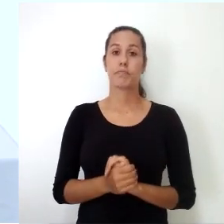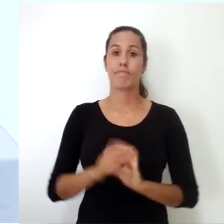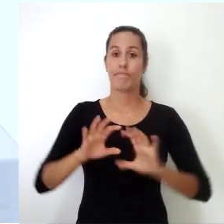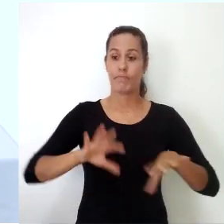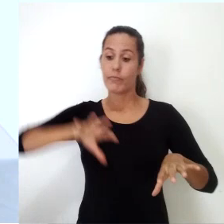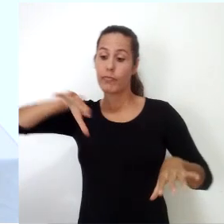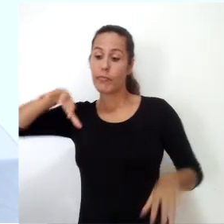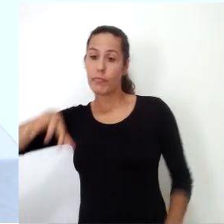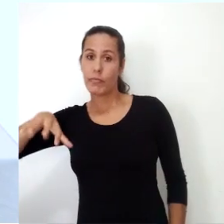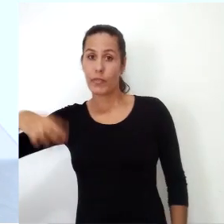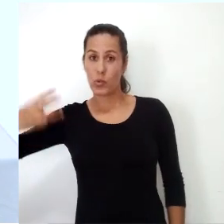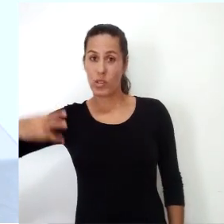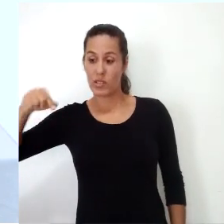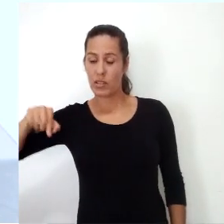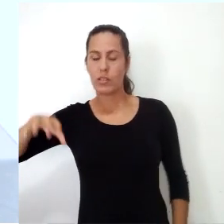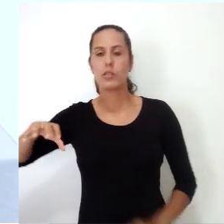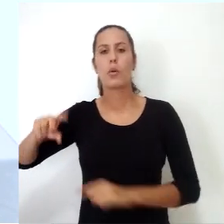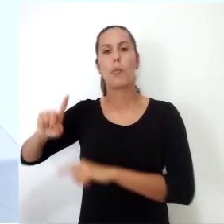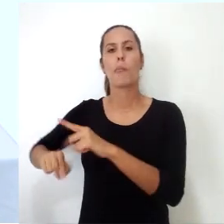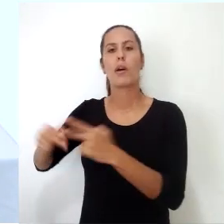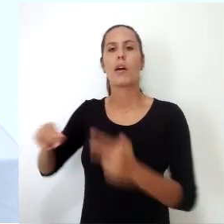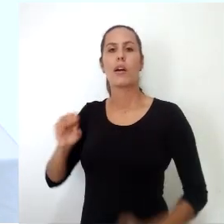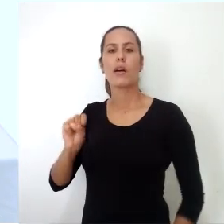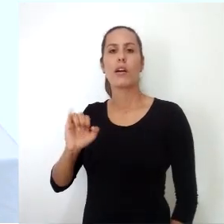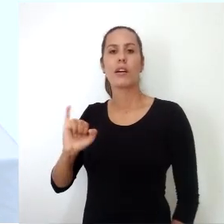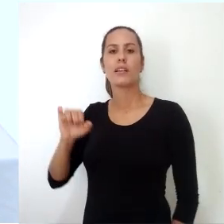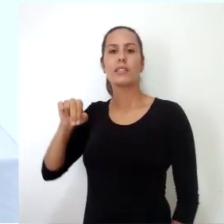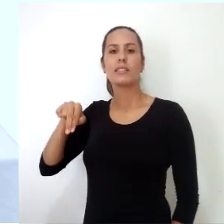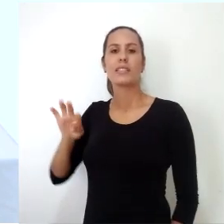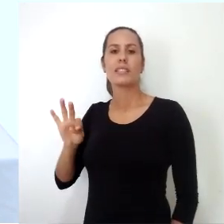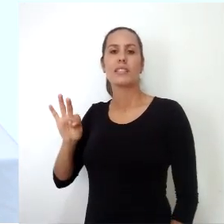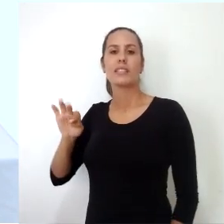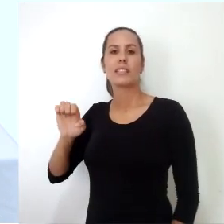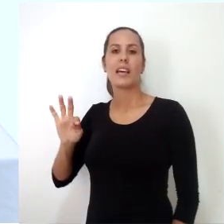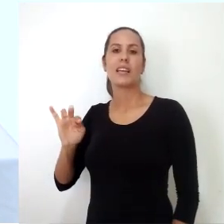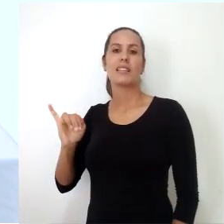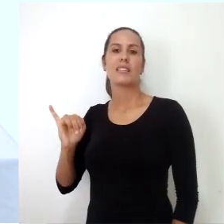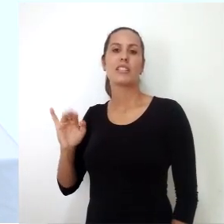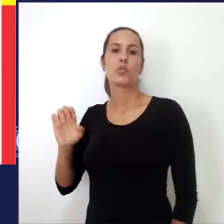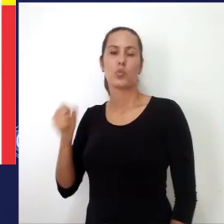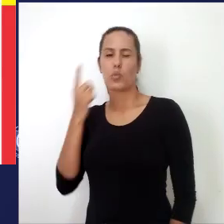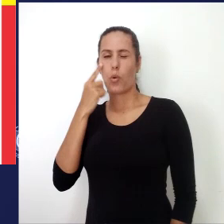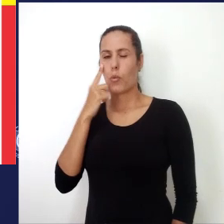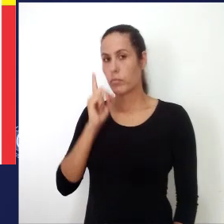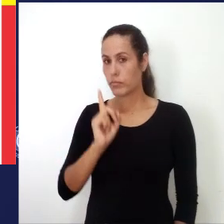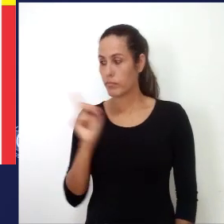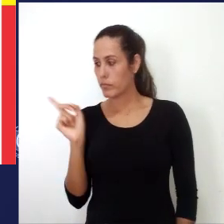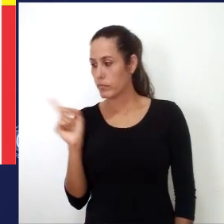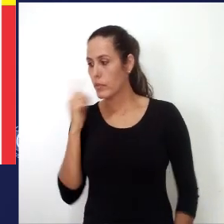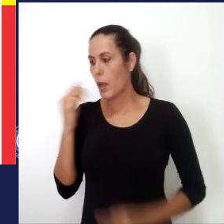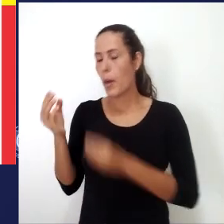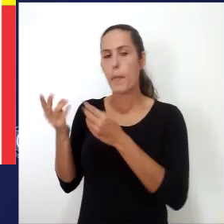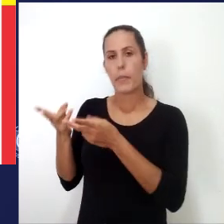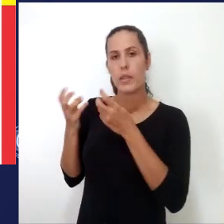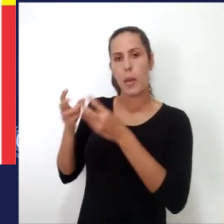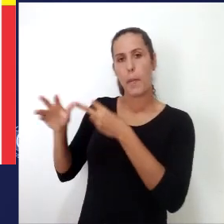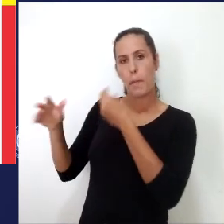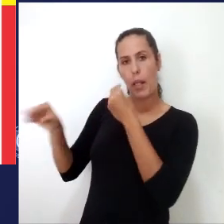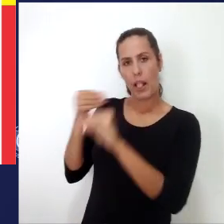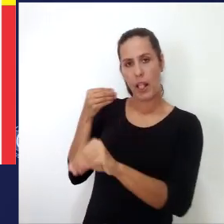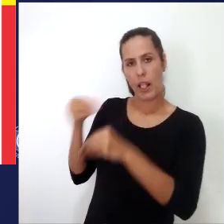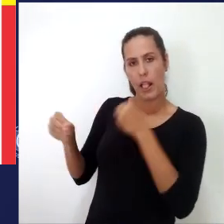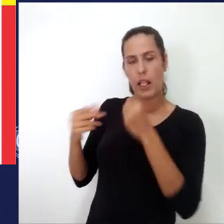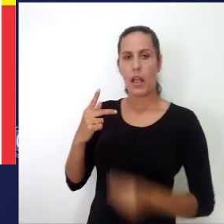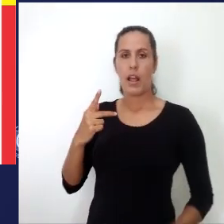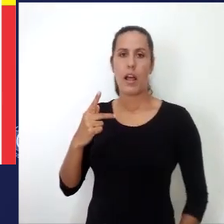sintéticos. Esses materiais daí a gente já pode falar, né? Tipo assim, se você observar na telinha, você vai ver o plástico,